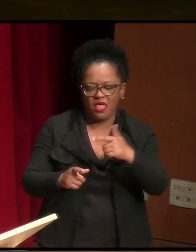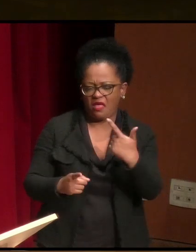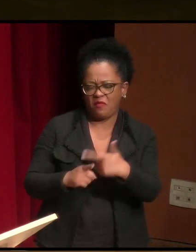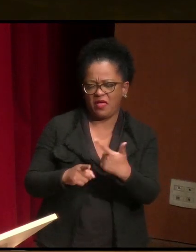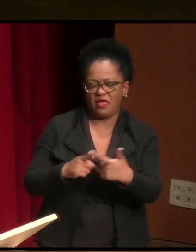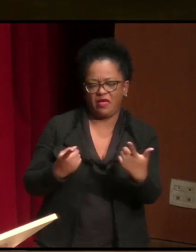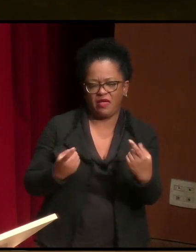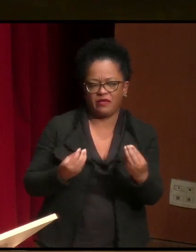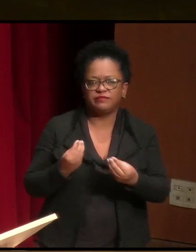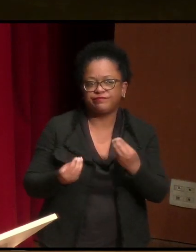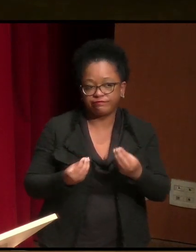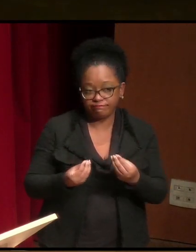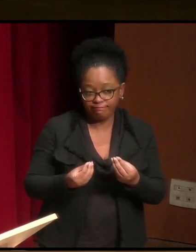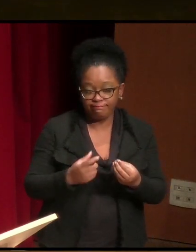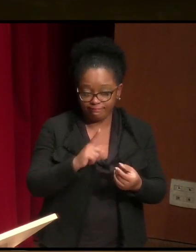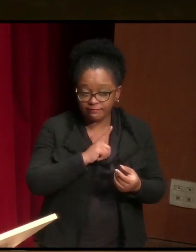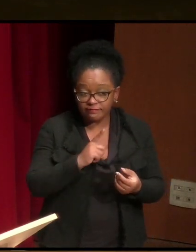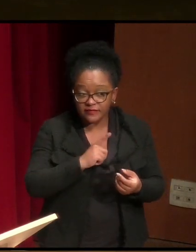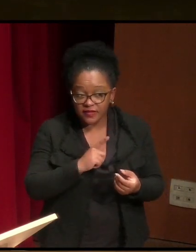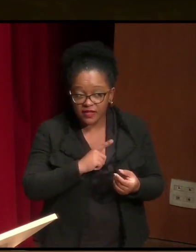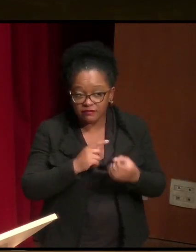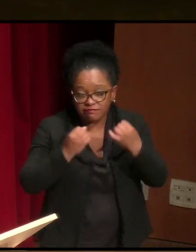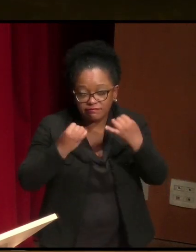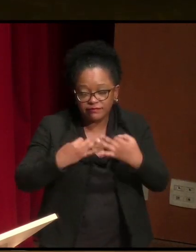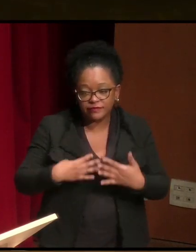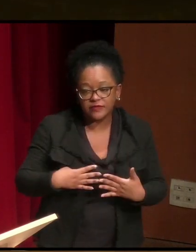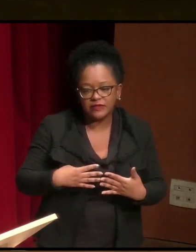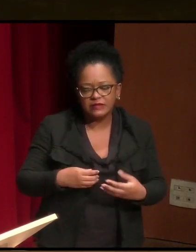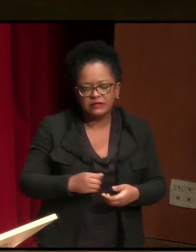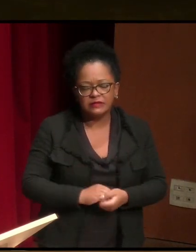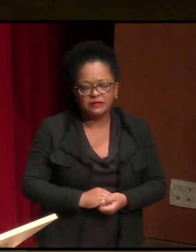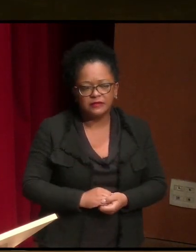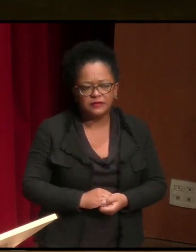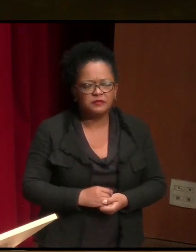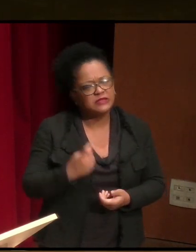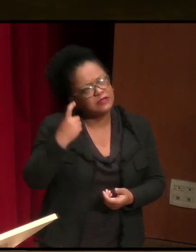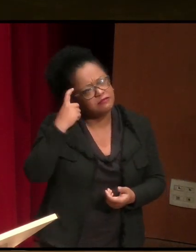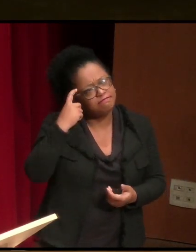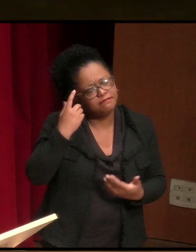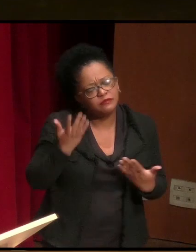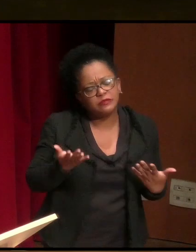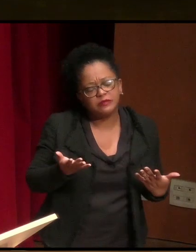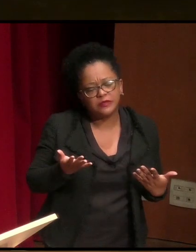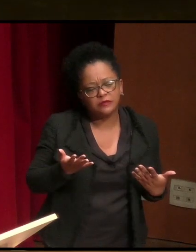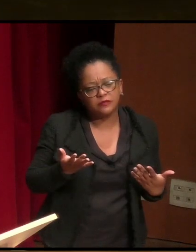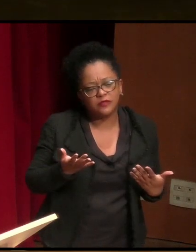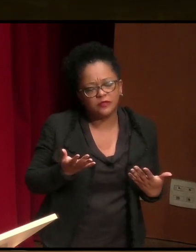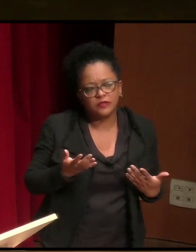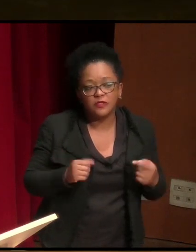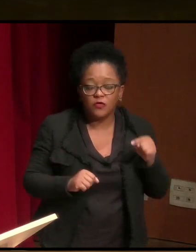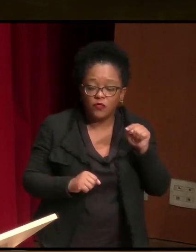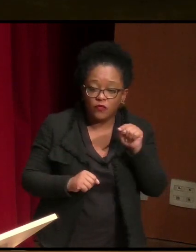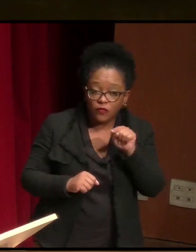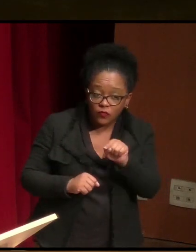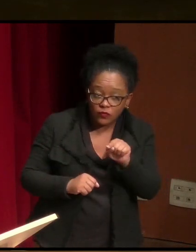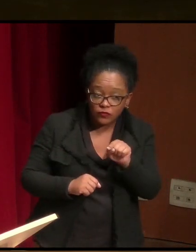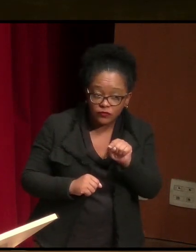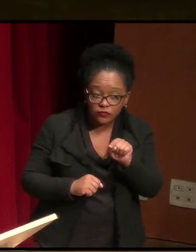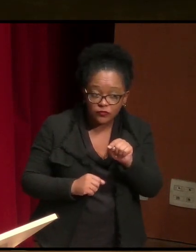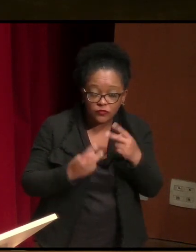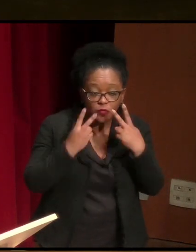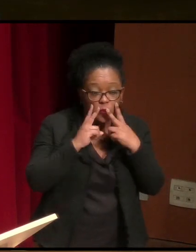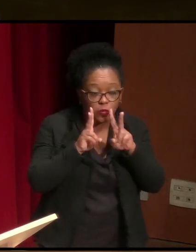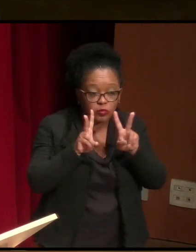isso? Coisas do tipo, conta um pouquinho para a gente essas fases, porque eu penso assim, Ferrari, você é um exemplo para